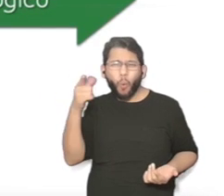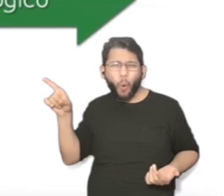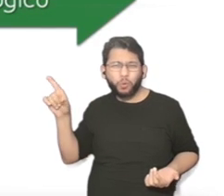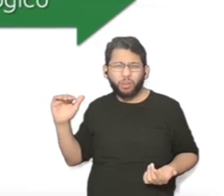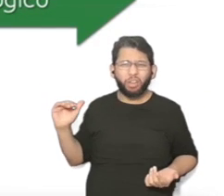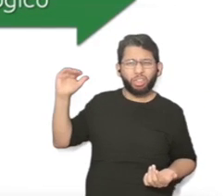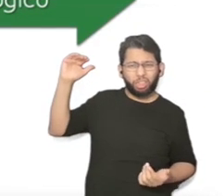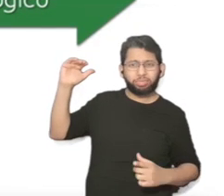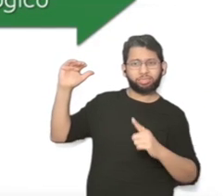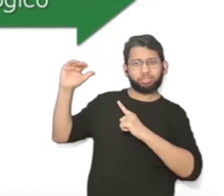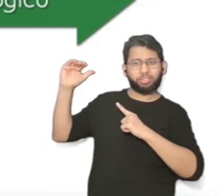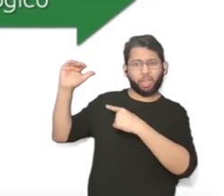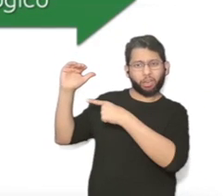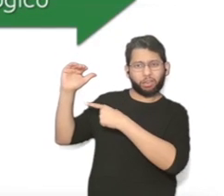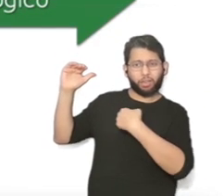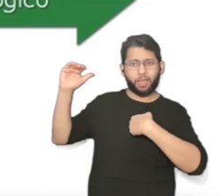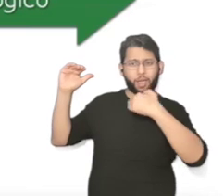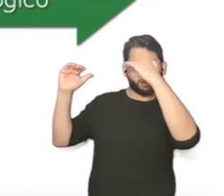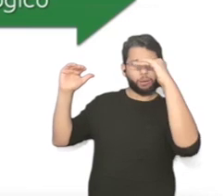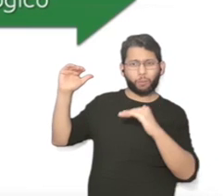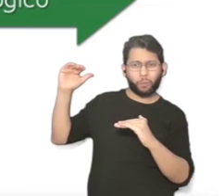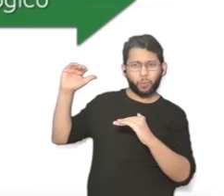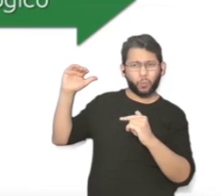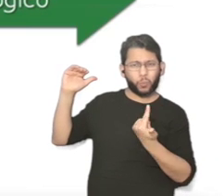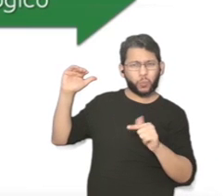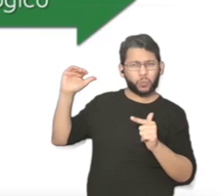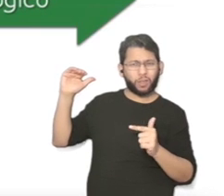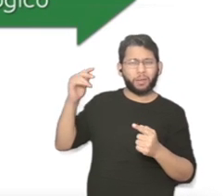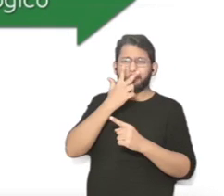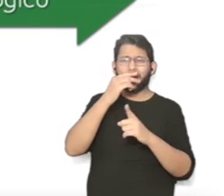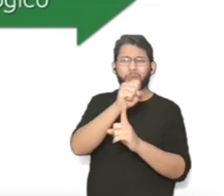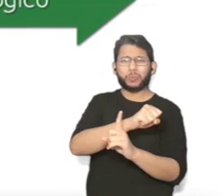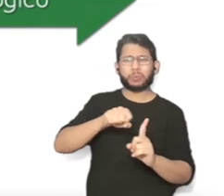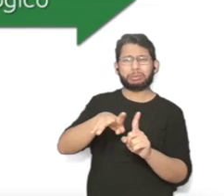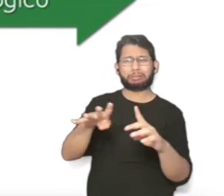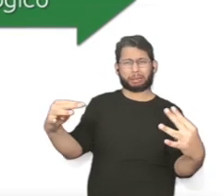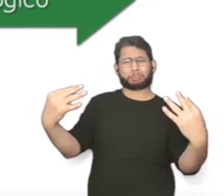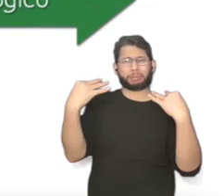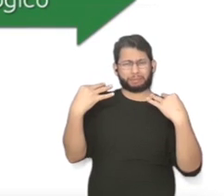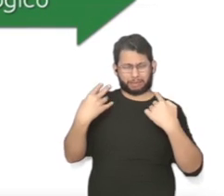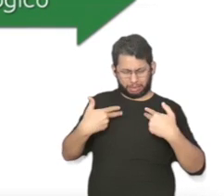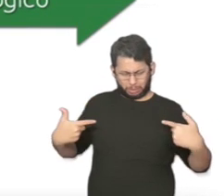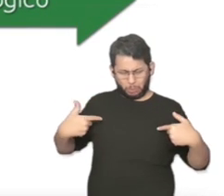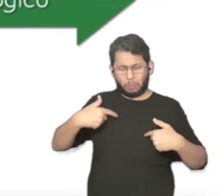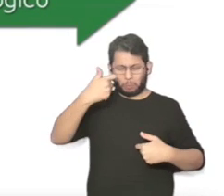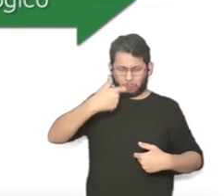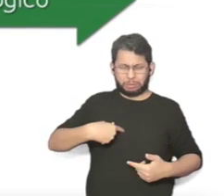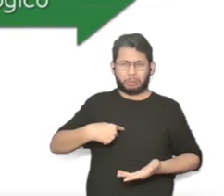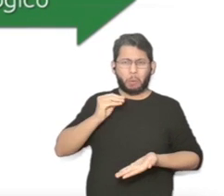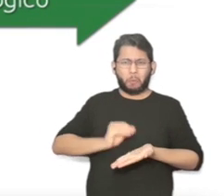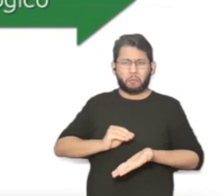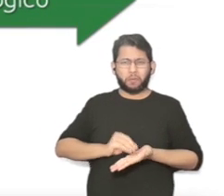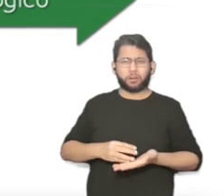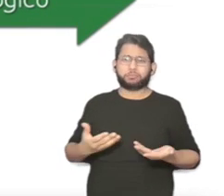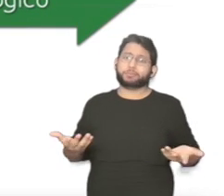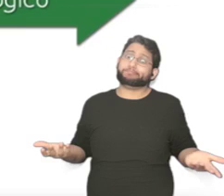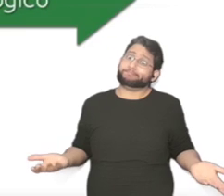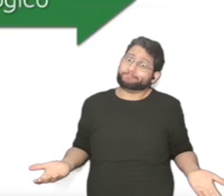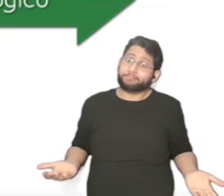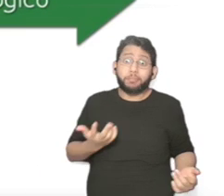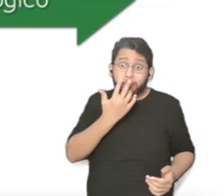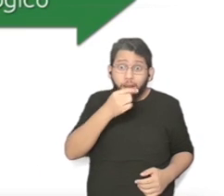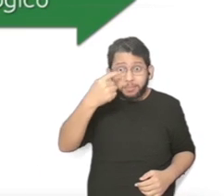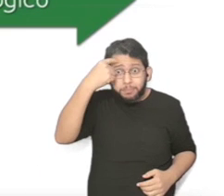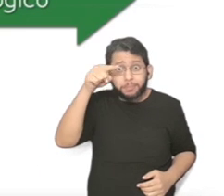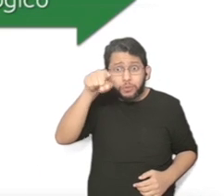fosse comparado, ou se eu sempre fosse olhado e identificado pela sociedade por aquilo que falta em